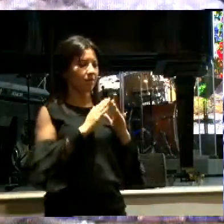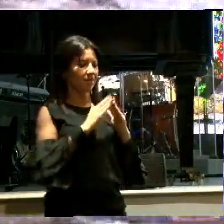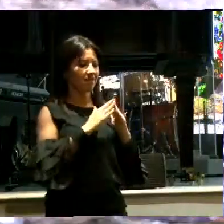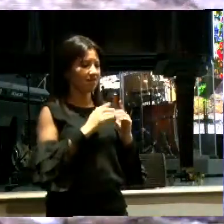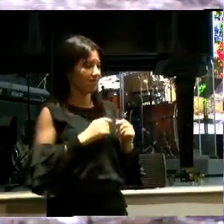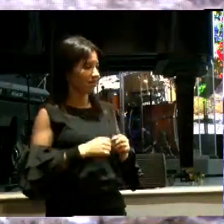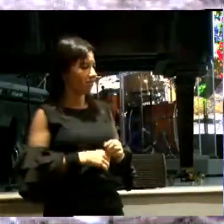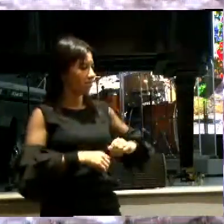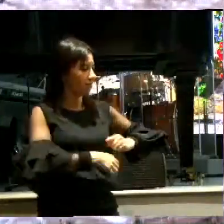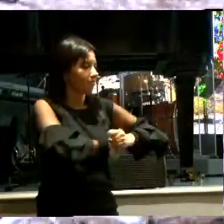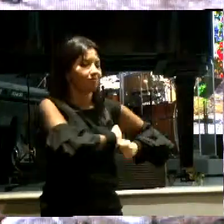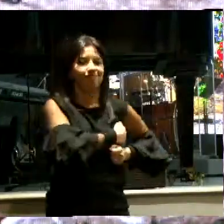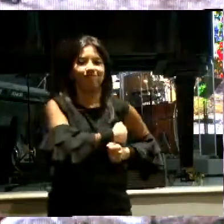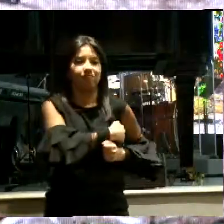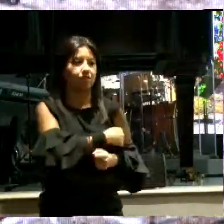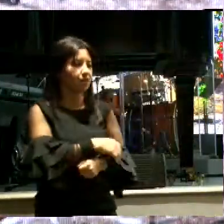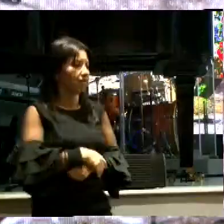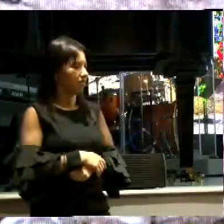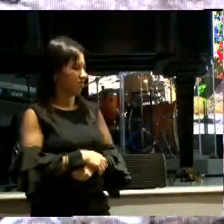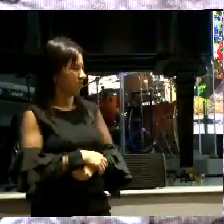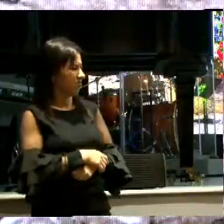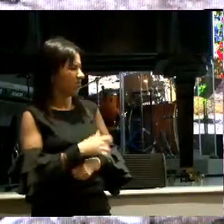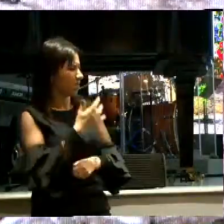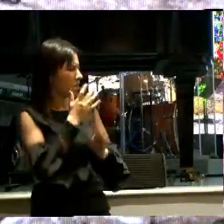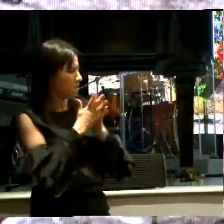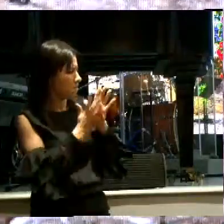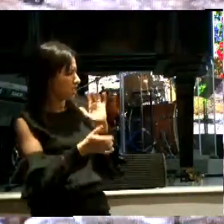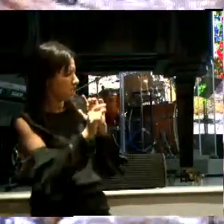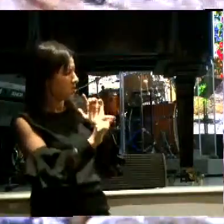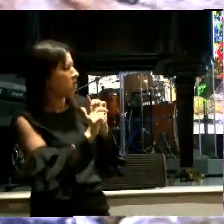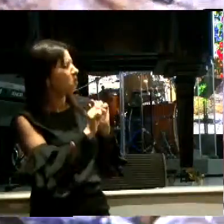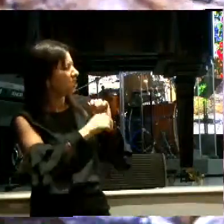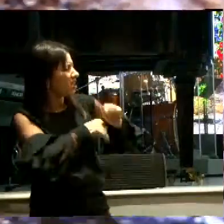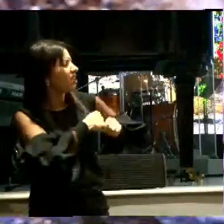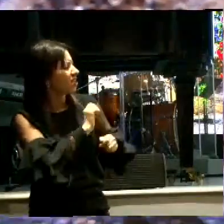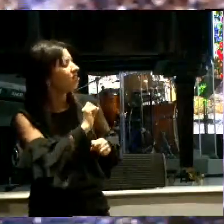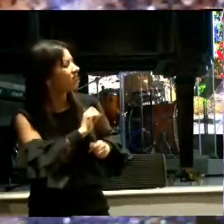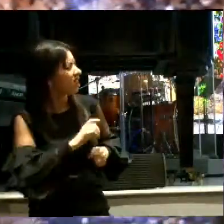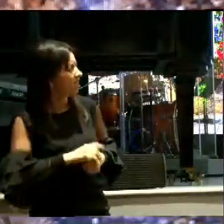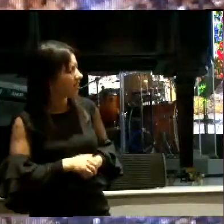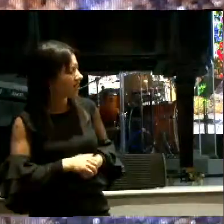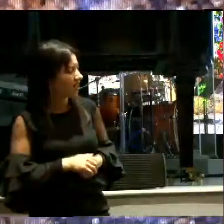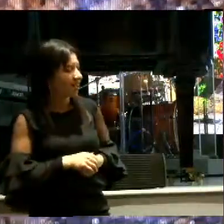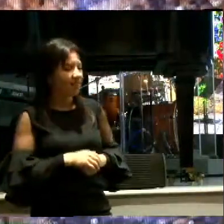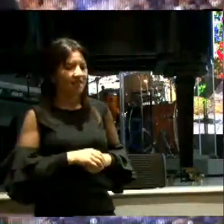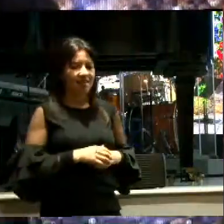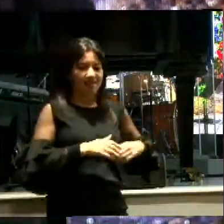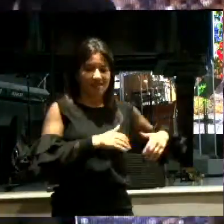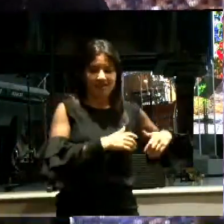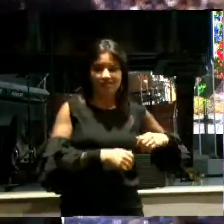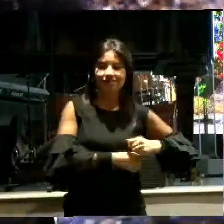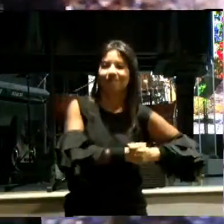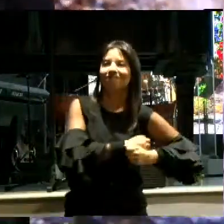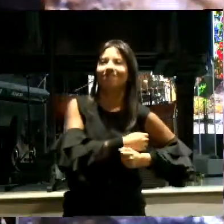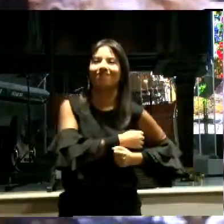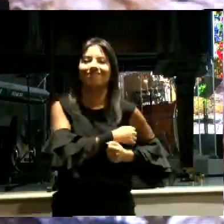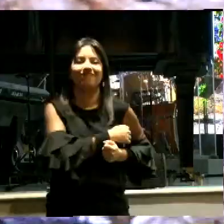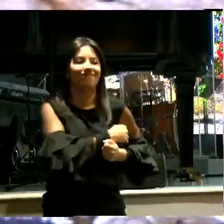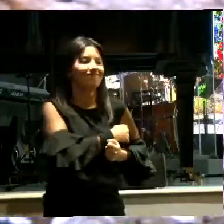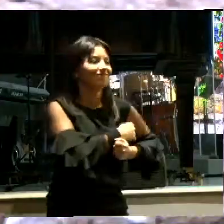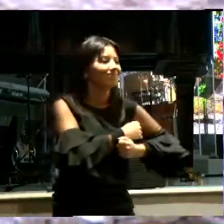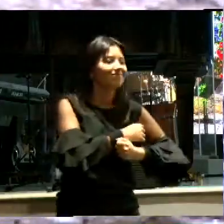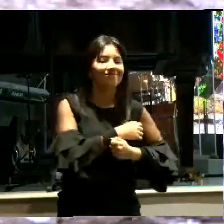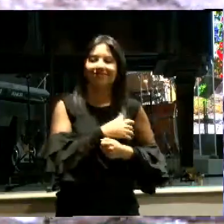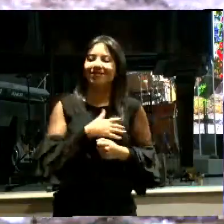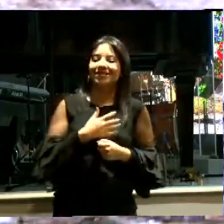esse? Porque não parece não, mas eu gosto de um brilho, gente. Brilhou, meu olho salta. E eu olhei aquilo e